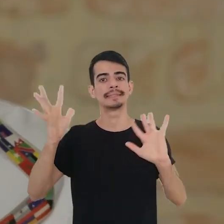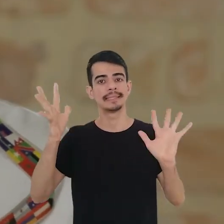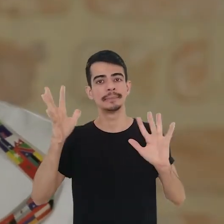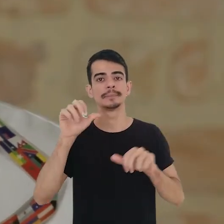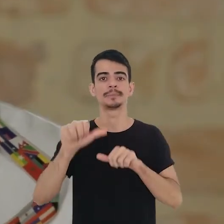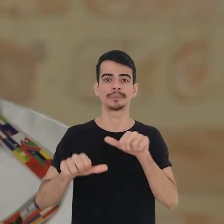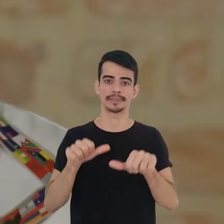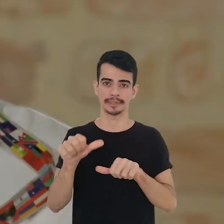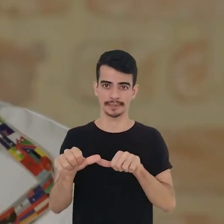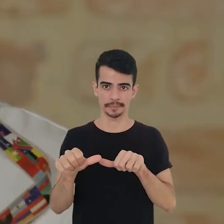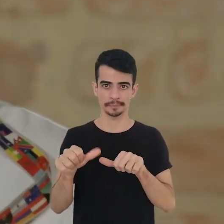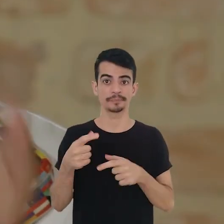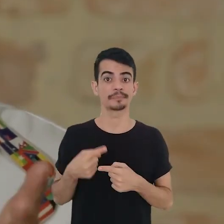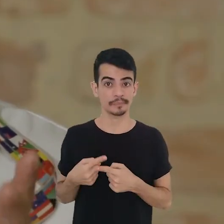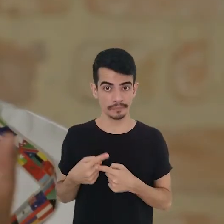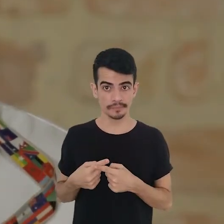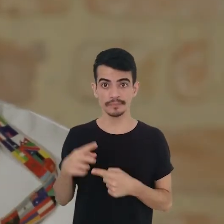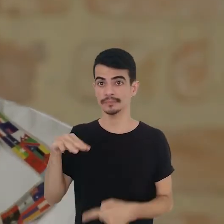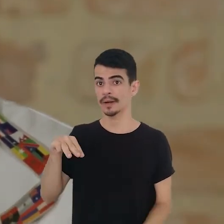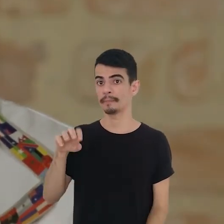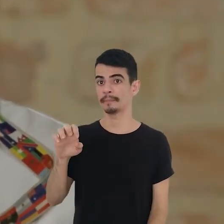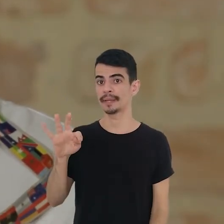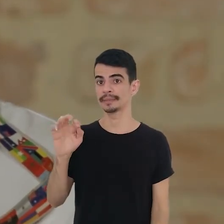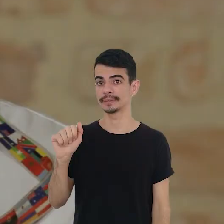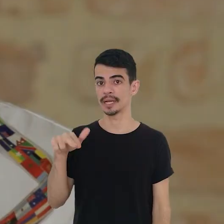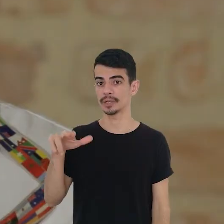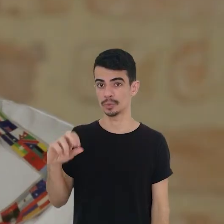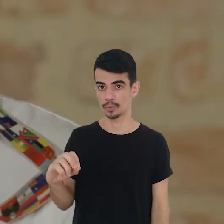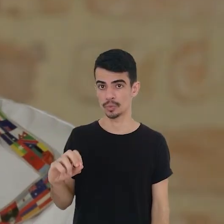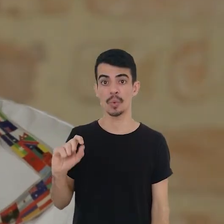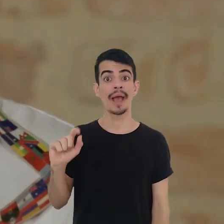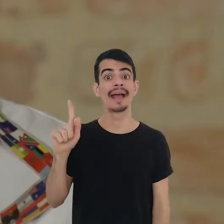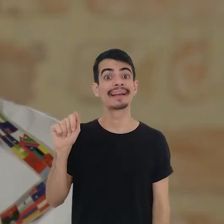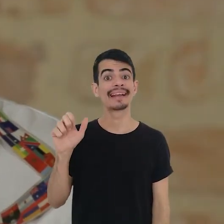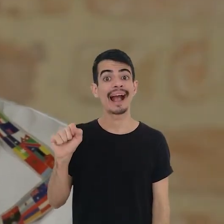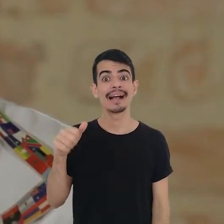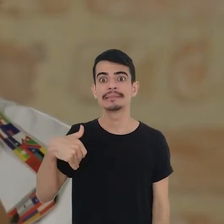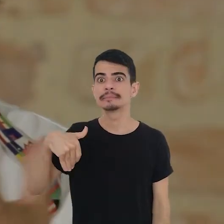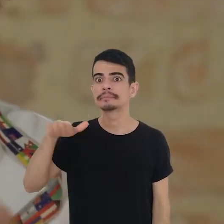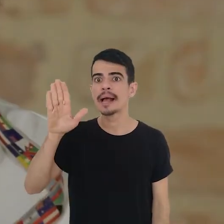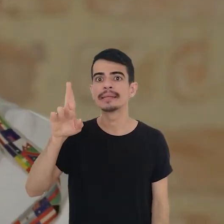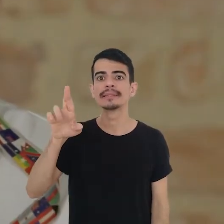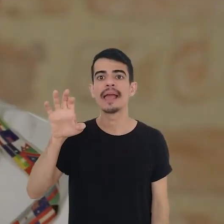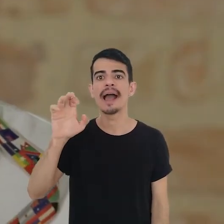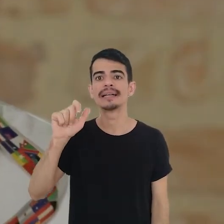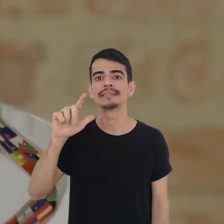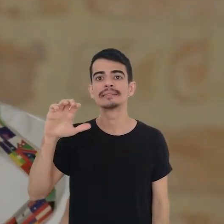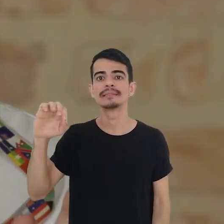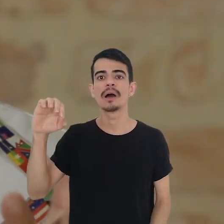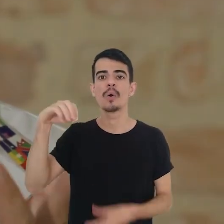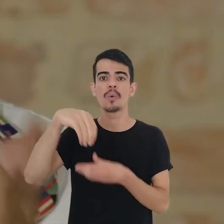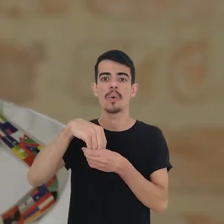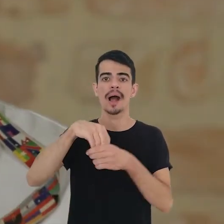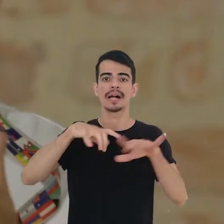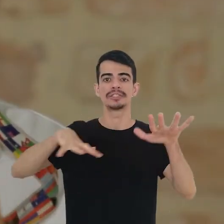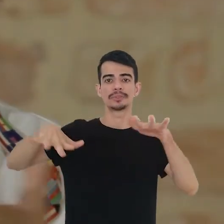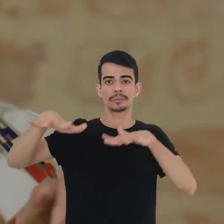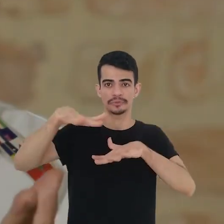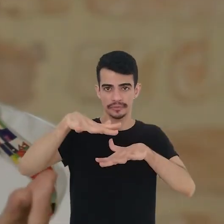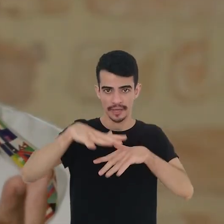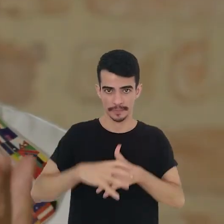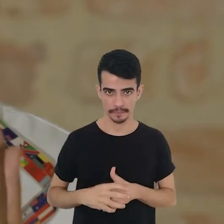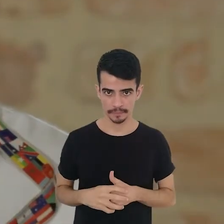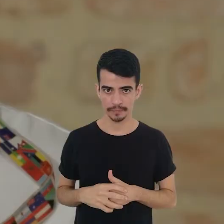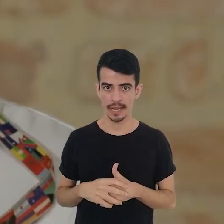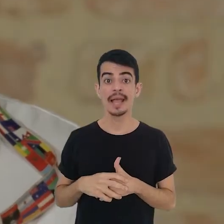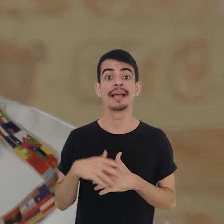mudanças climáticas, porque o metano ele é um gás que ele é mais reativo na atmosfera. Ele reage mais